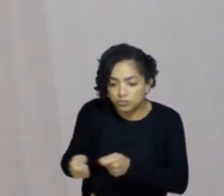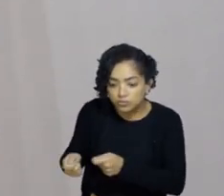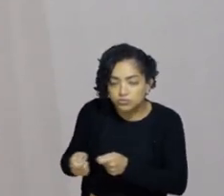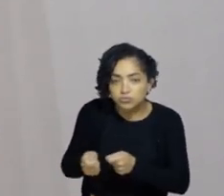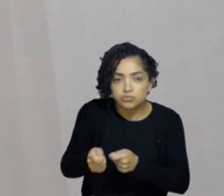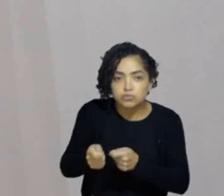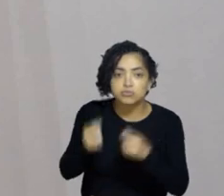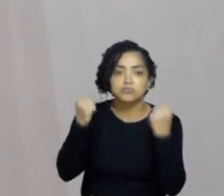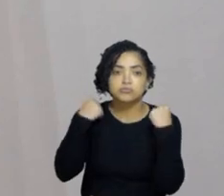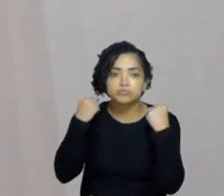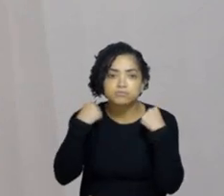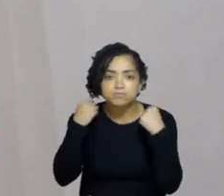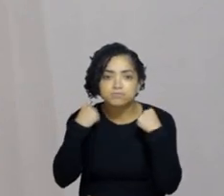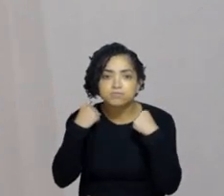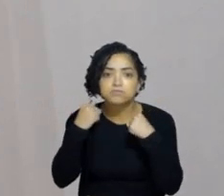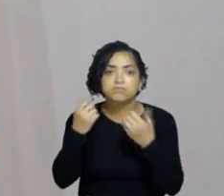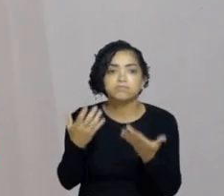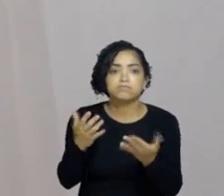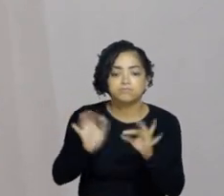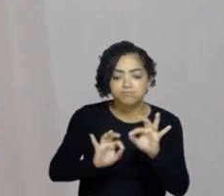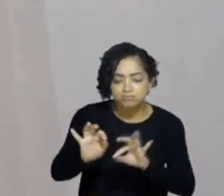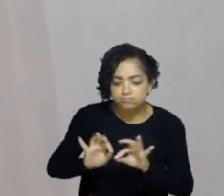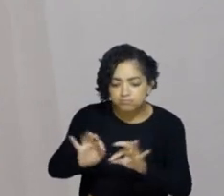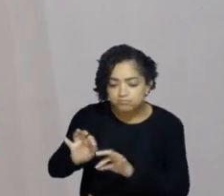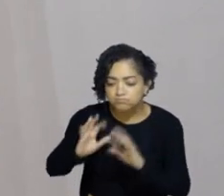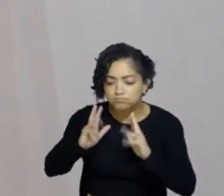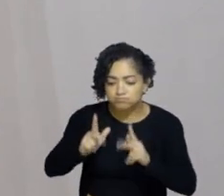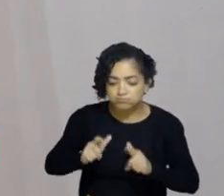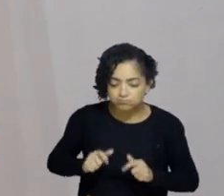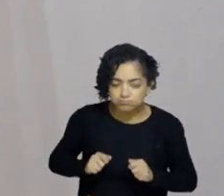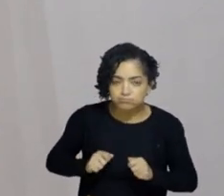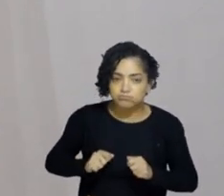trabalhando, vai arrumando, limpa, organiza, então eles estão em